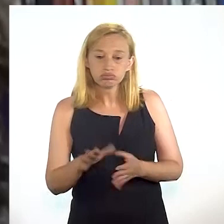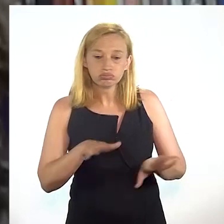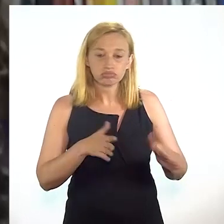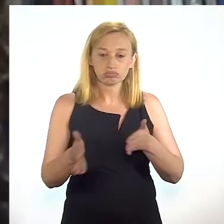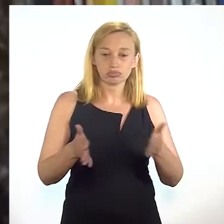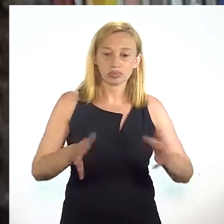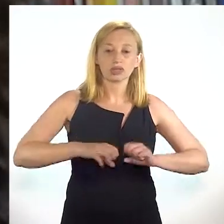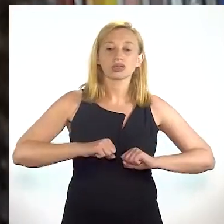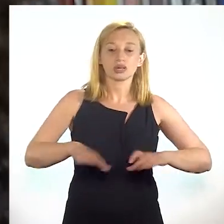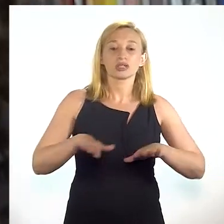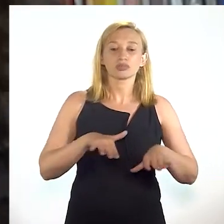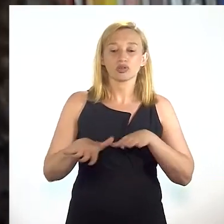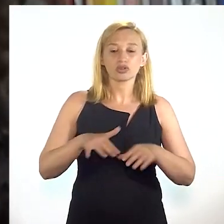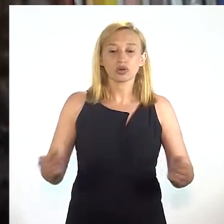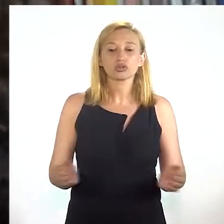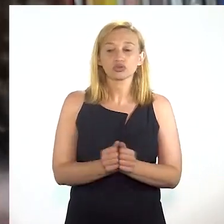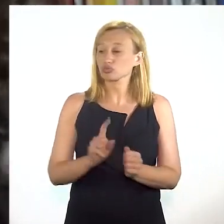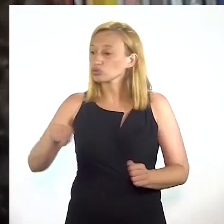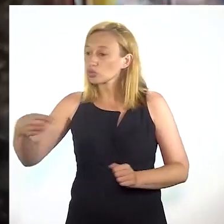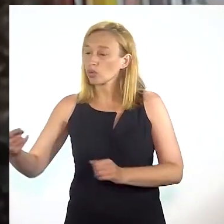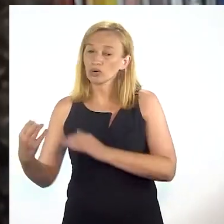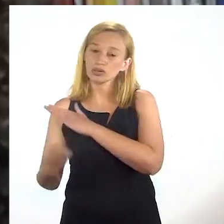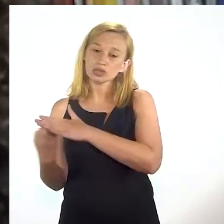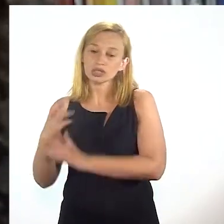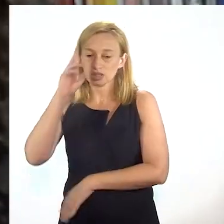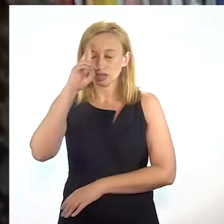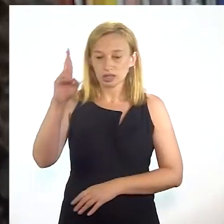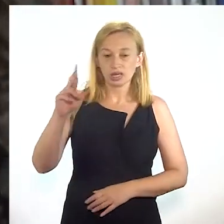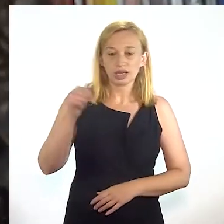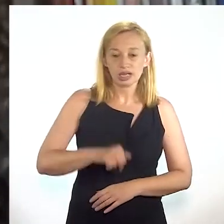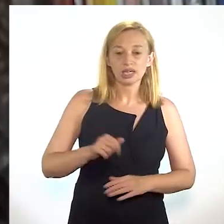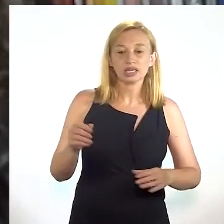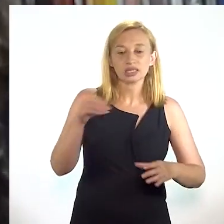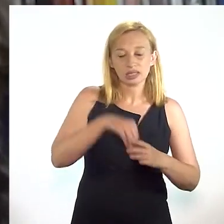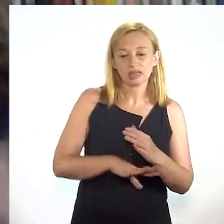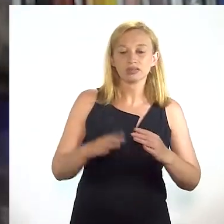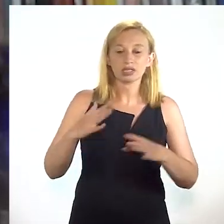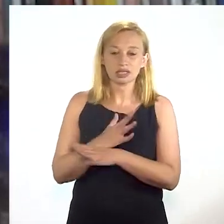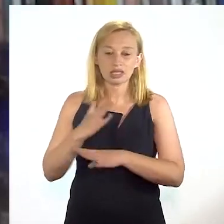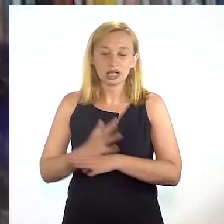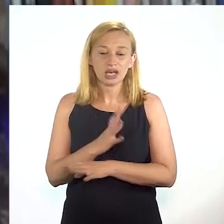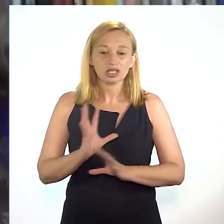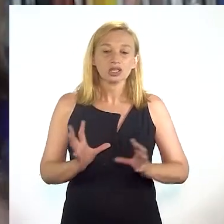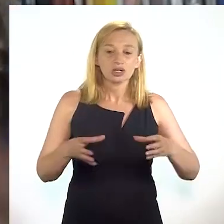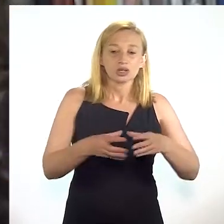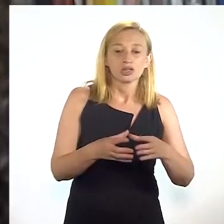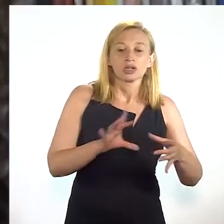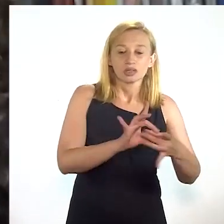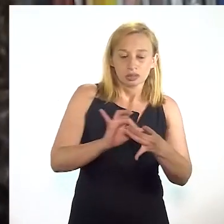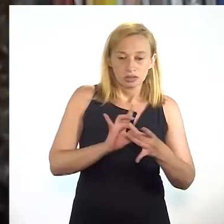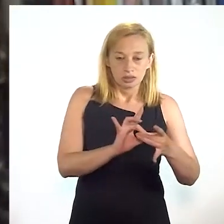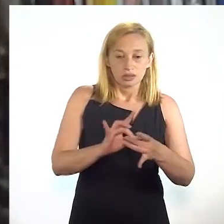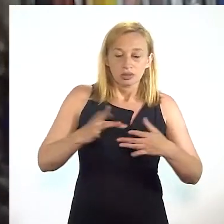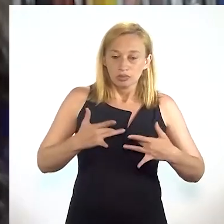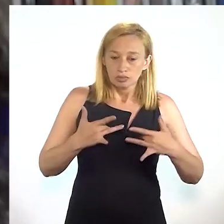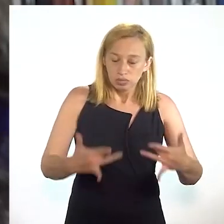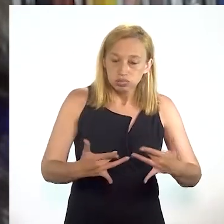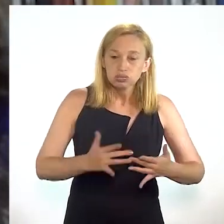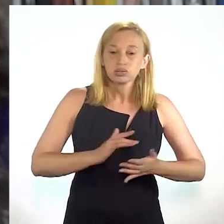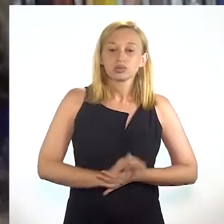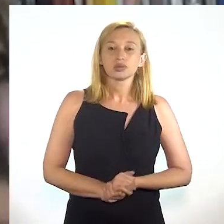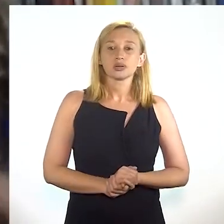pelo período da pandemia. E a gente se mobilizou junto com outros empresários aqui da cidade, criando uma rede aí